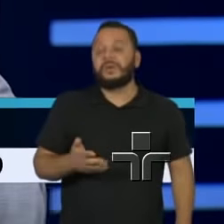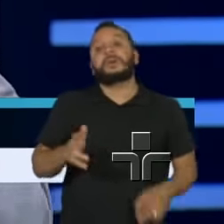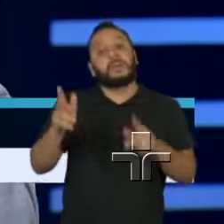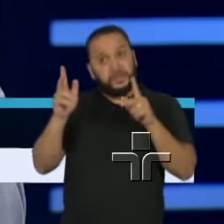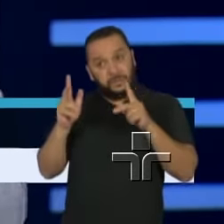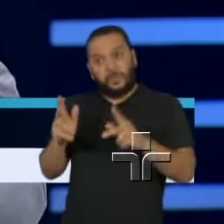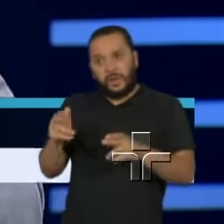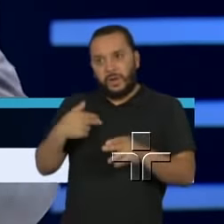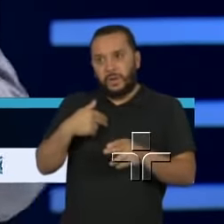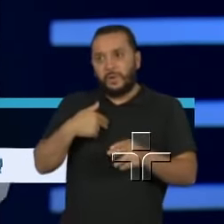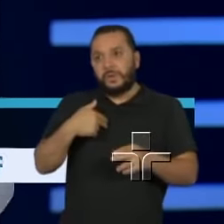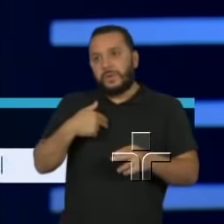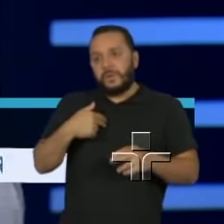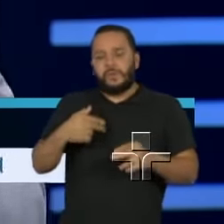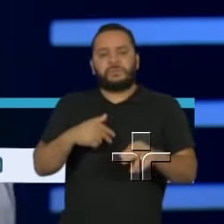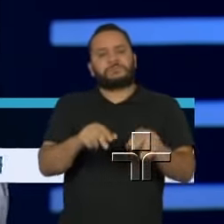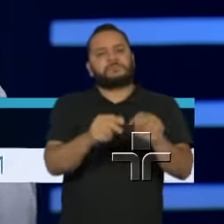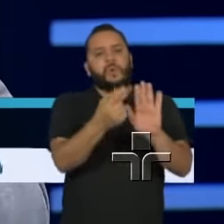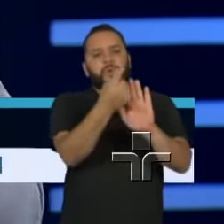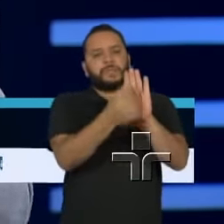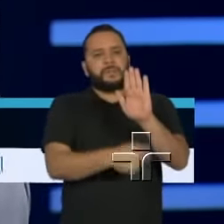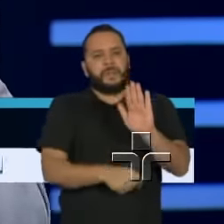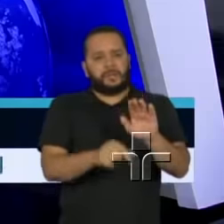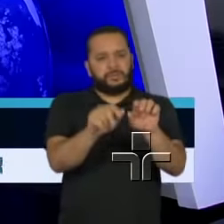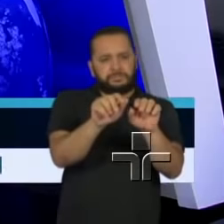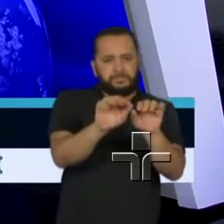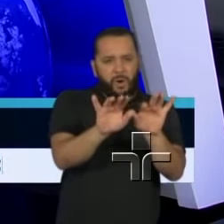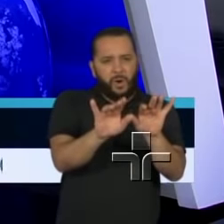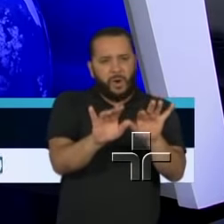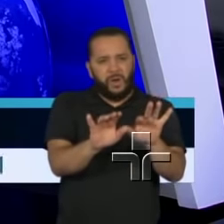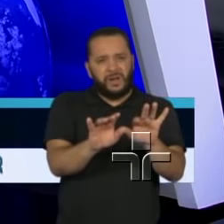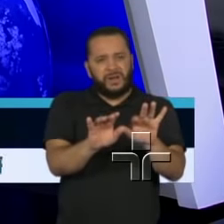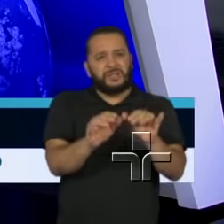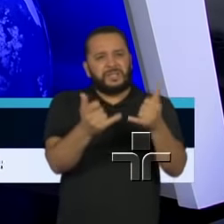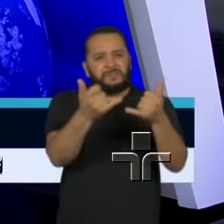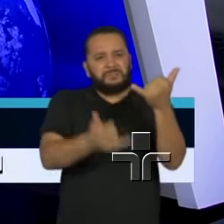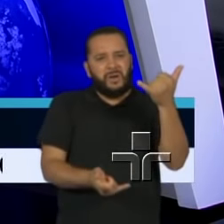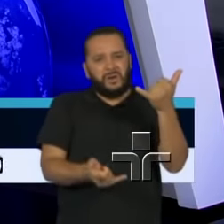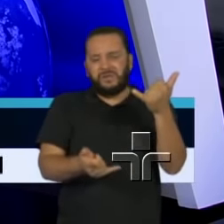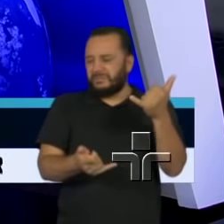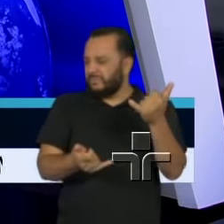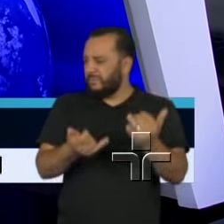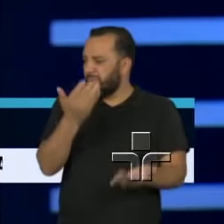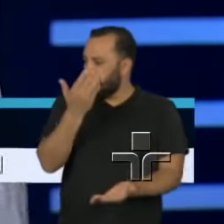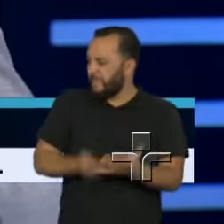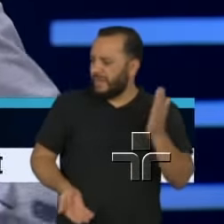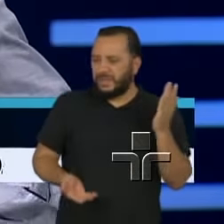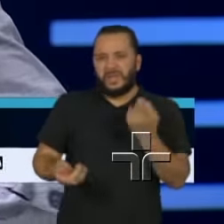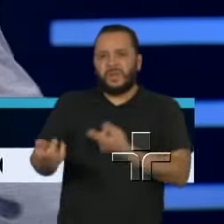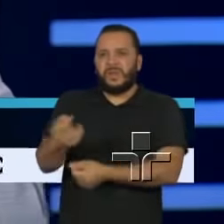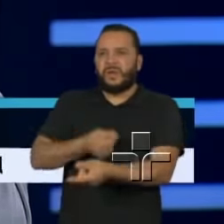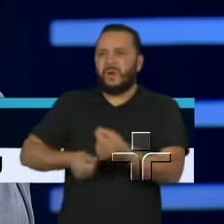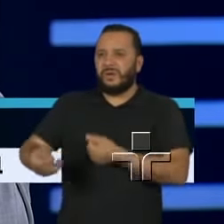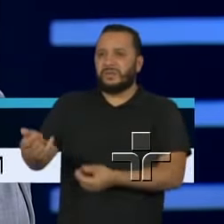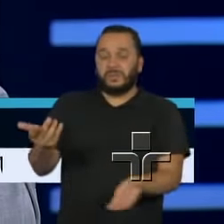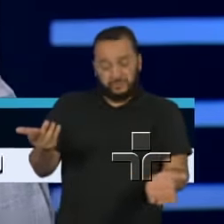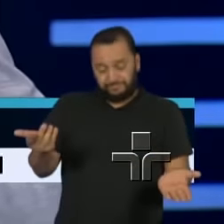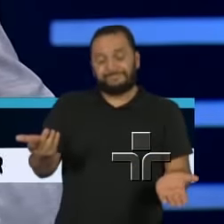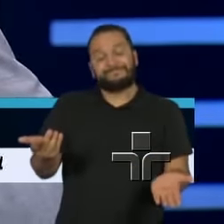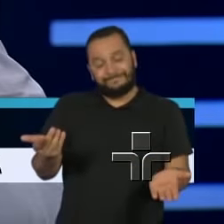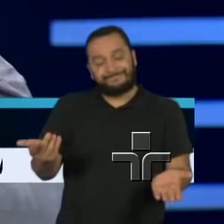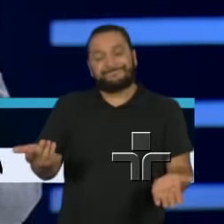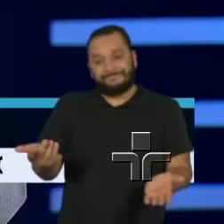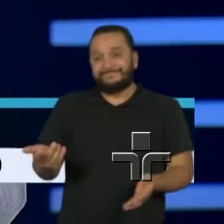está gravando lá o seu orçamento, de repente caiu, ele perdeu a oportunidade, perdeu o negócio e perdeu a possibilidade. Então, eu acho que são essas convergências.